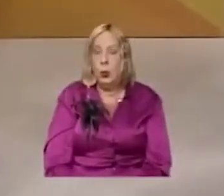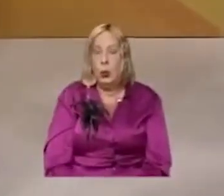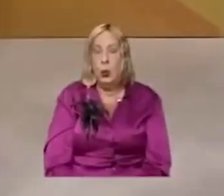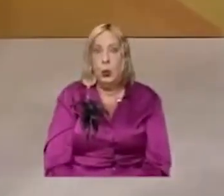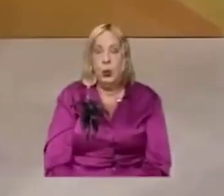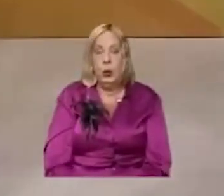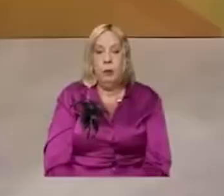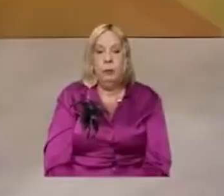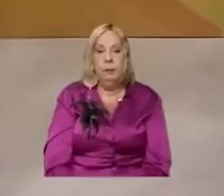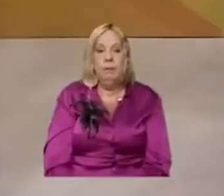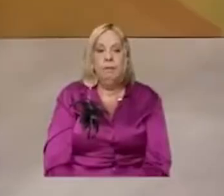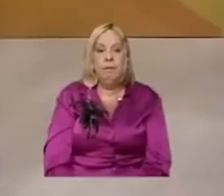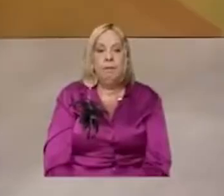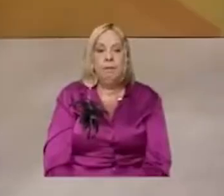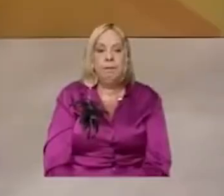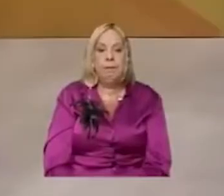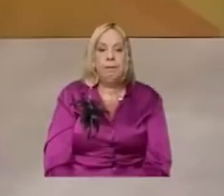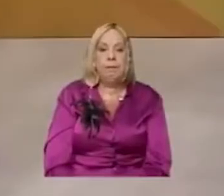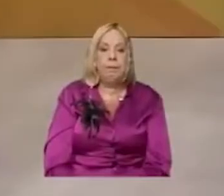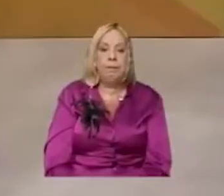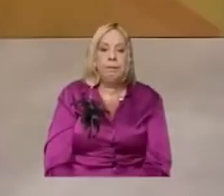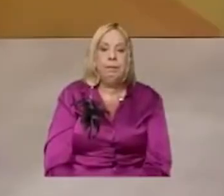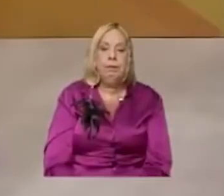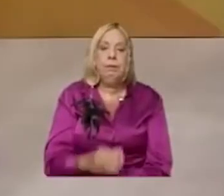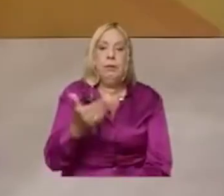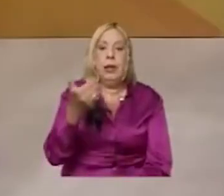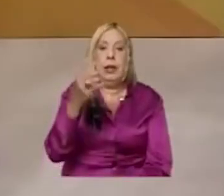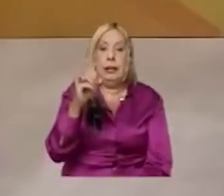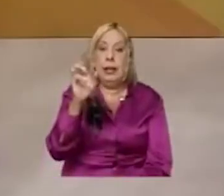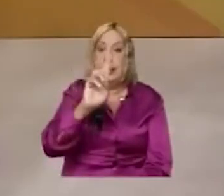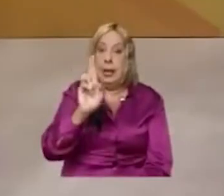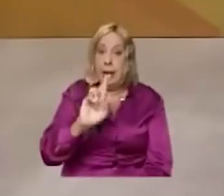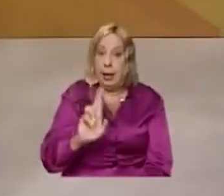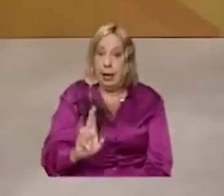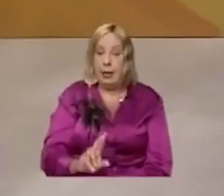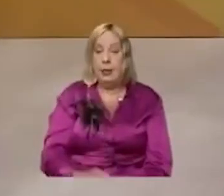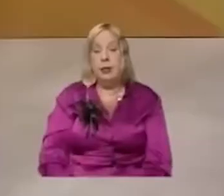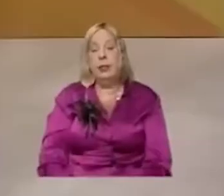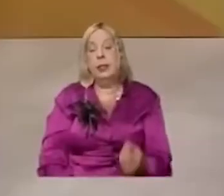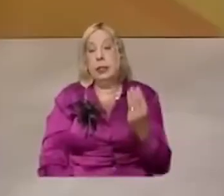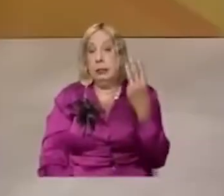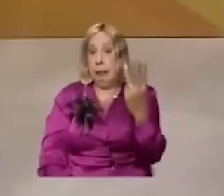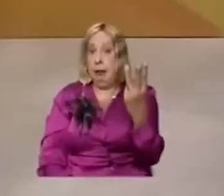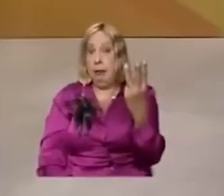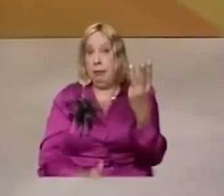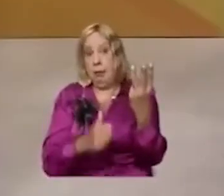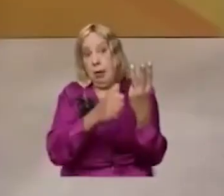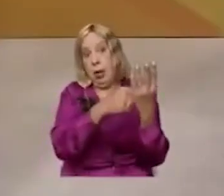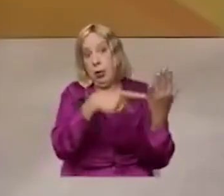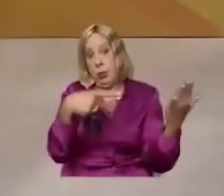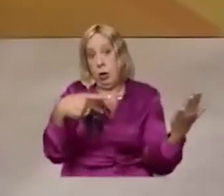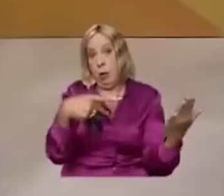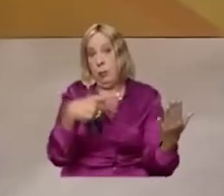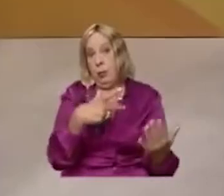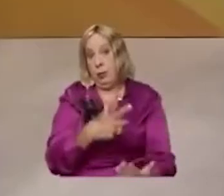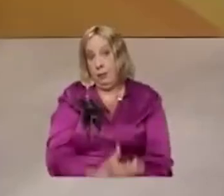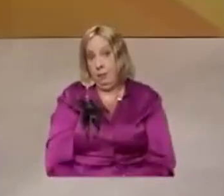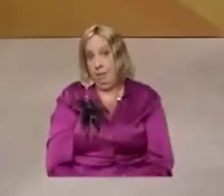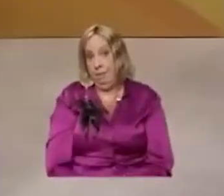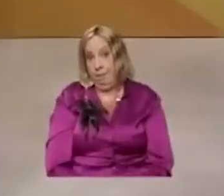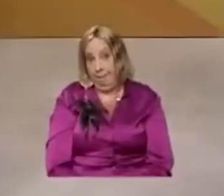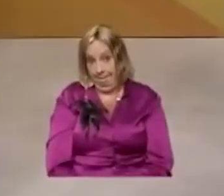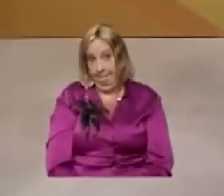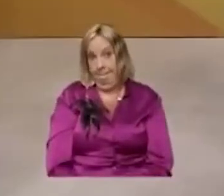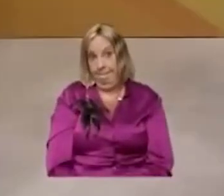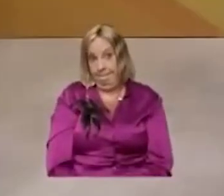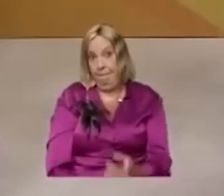gente! 3 em 1 tem um combo, ó, de 10 reais você leva um combo com 3 juntos, ó. Já tô aqui. Em vez aqui de pagar 15, grana. Paga só 10. Tá